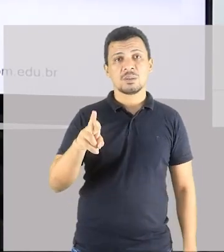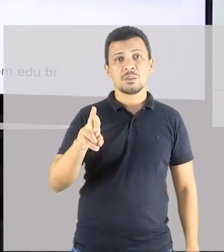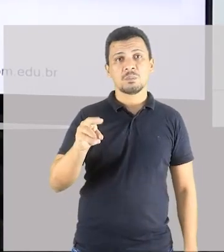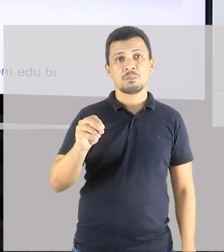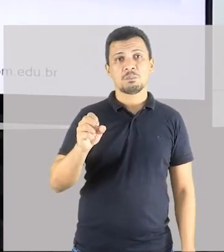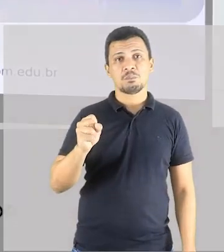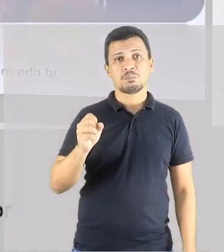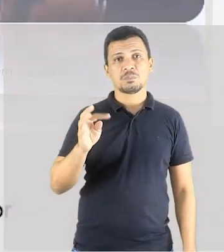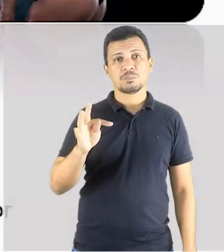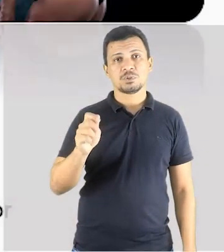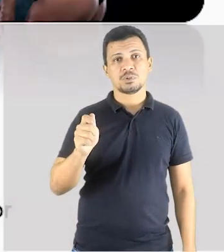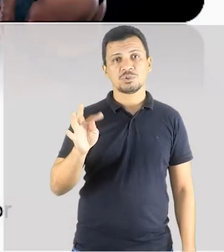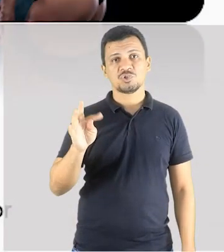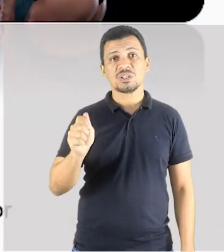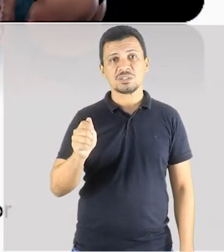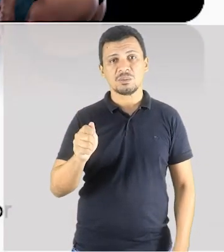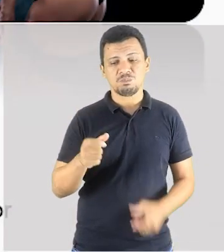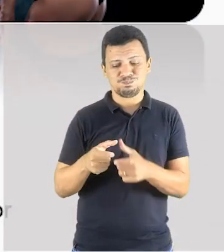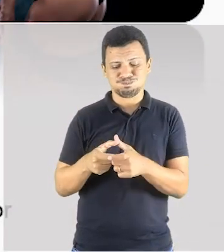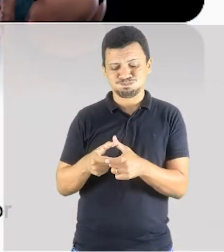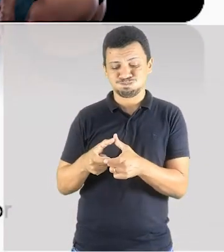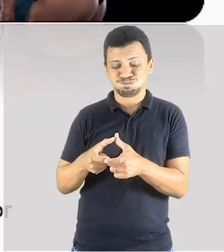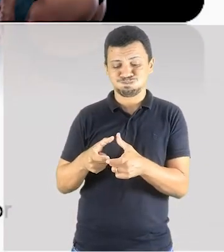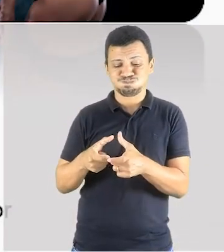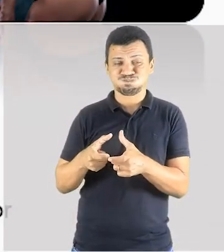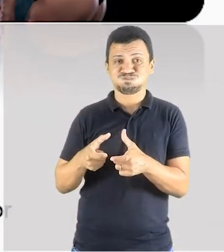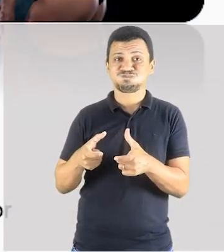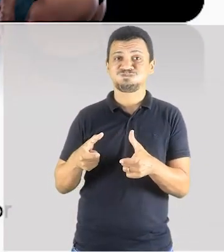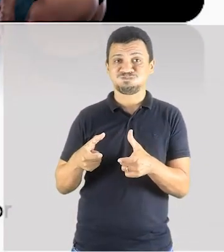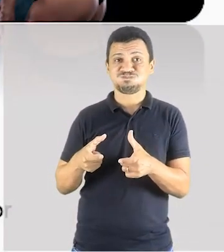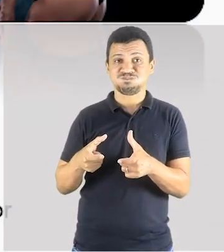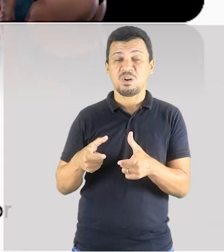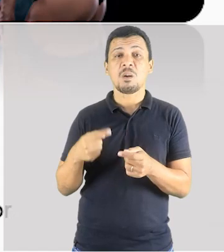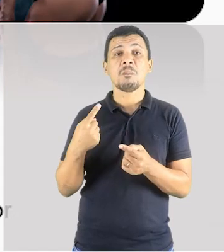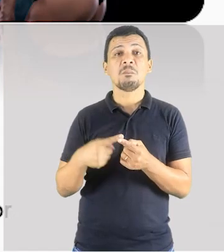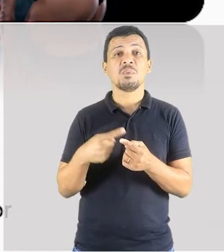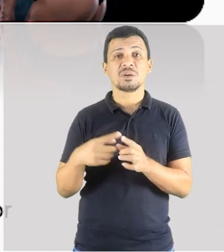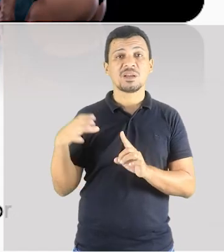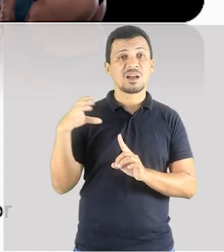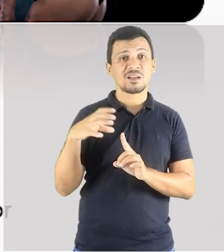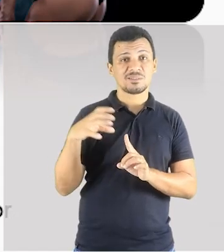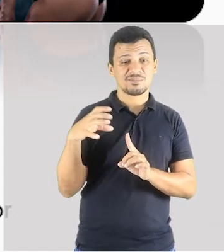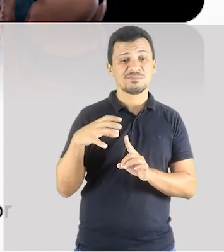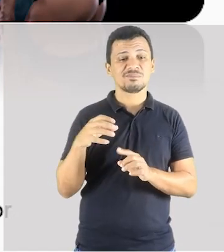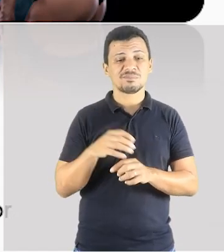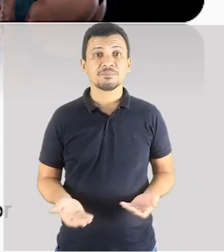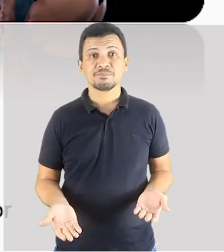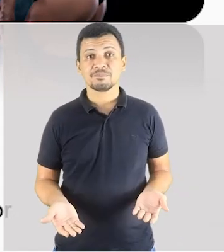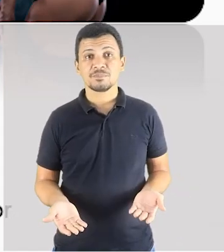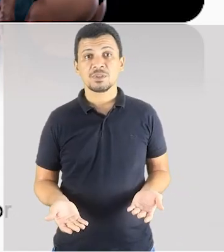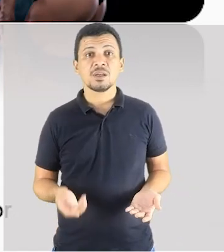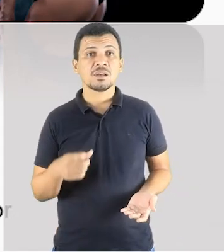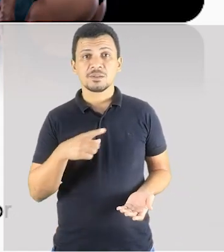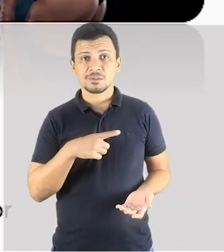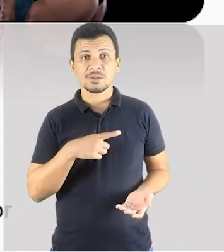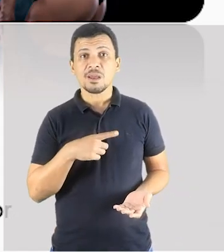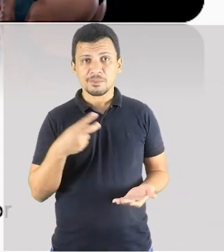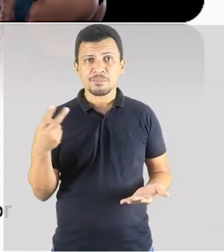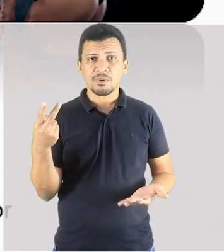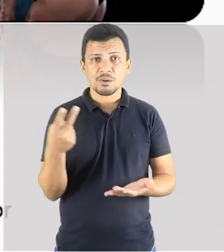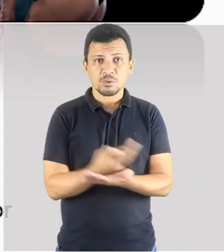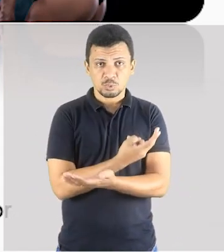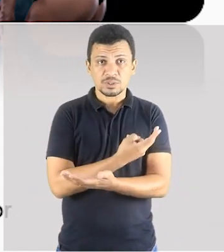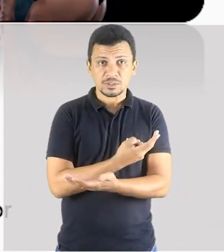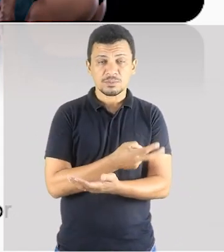estimular essa musculatura devido à sua ação anabólica. Uma das